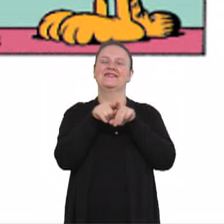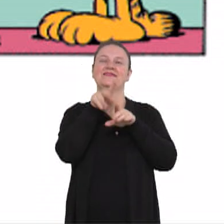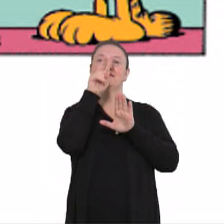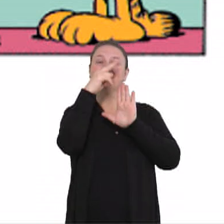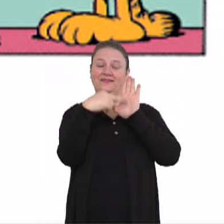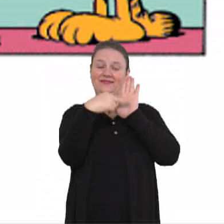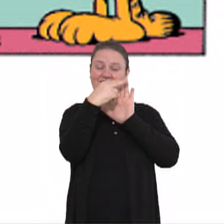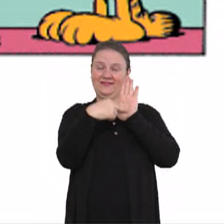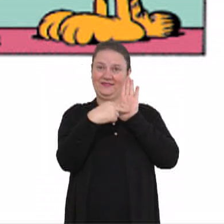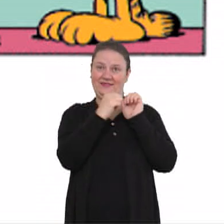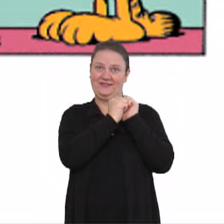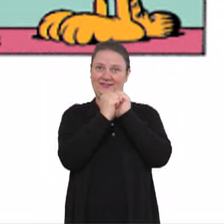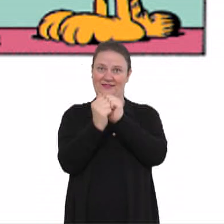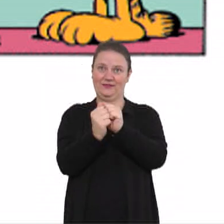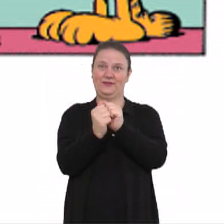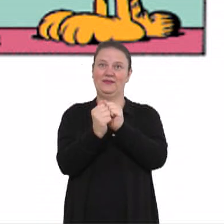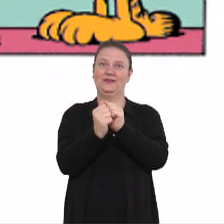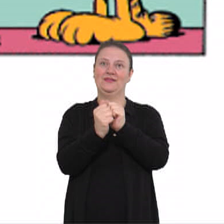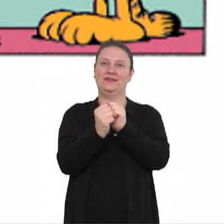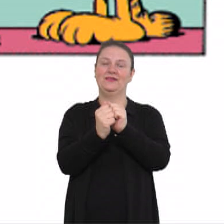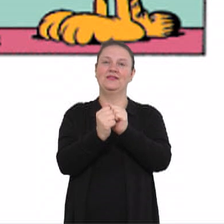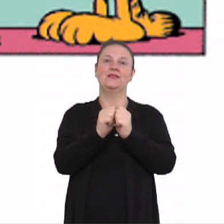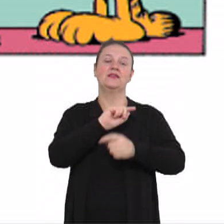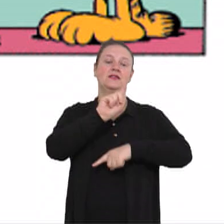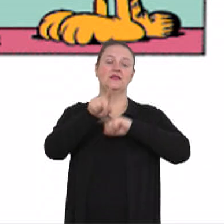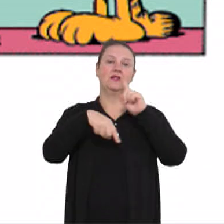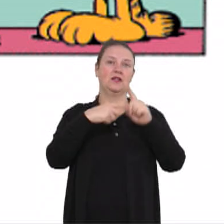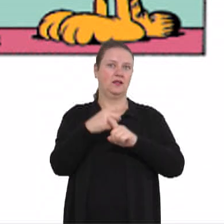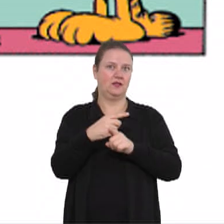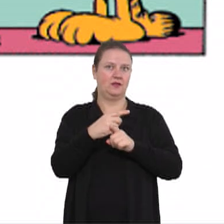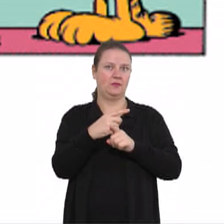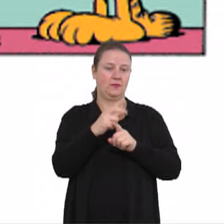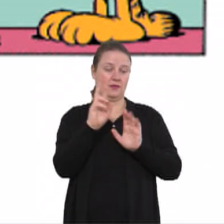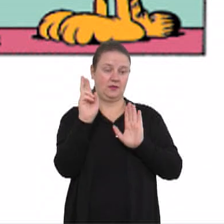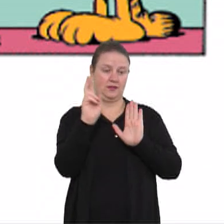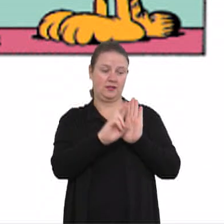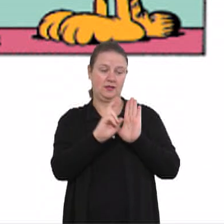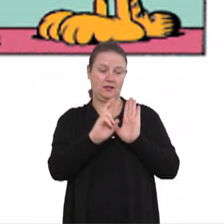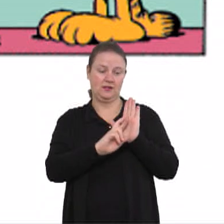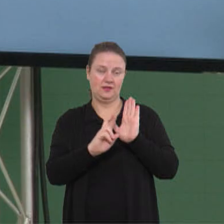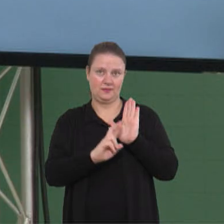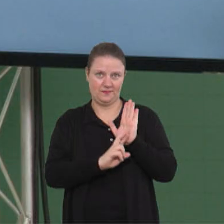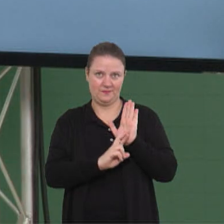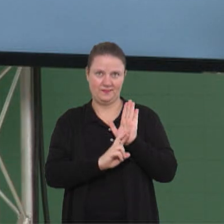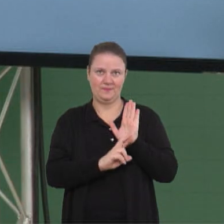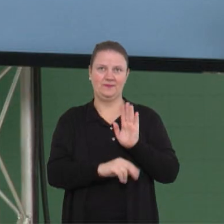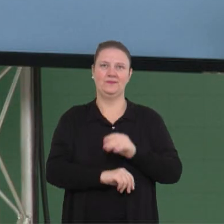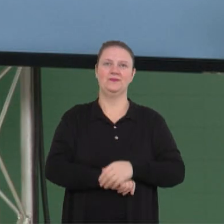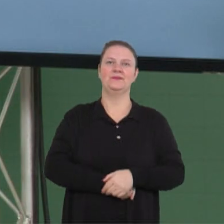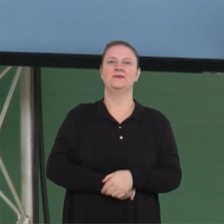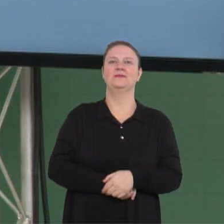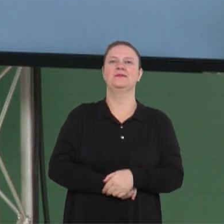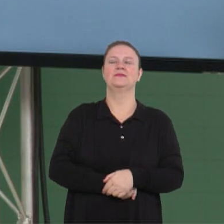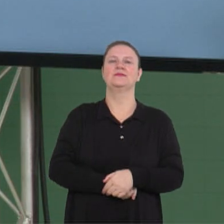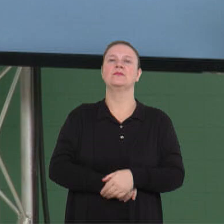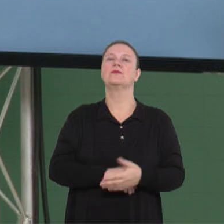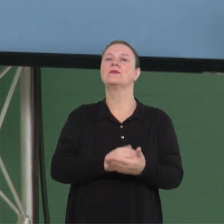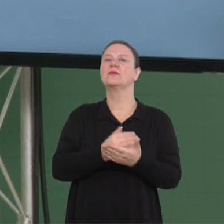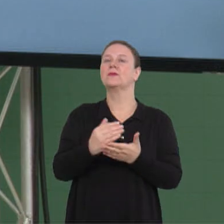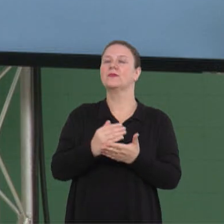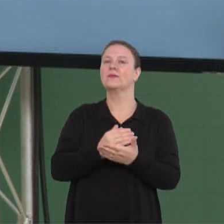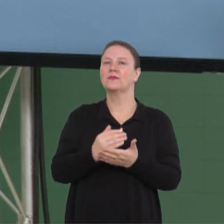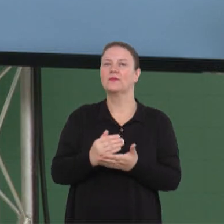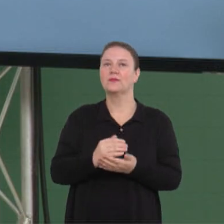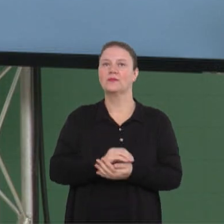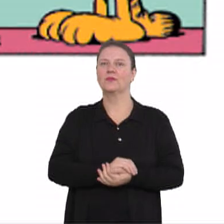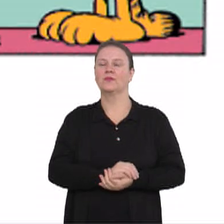eu vou fazer a tradução também e em seguida vou pedir para vocês poderem responder algumas coisas para mim aí tá bom então aqui começa